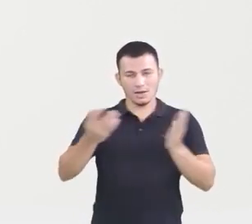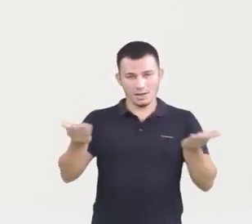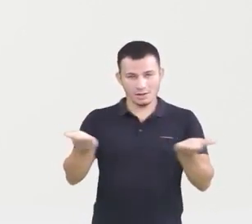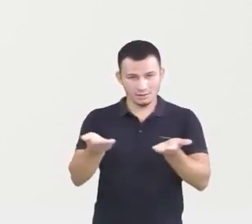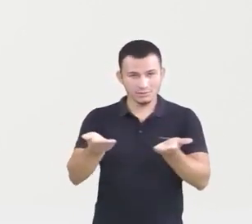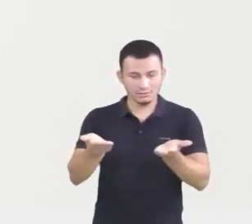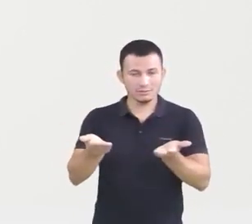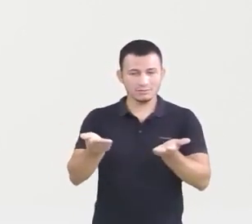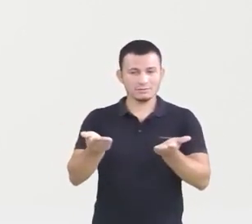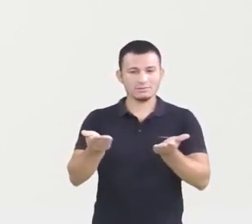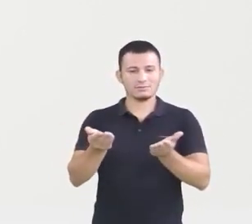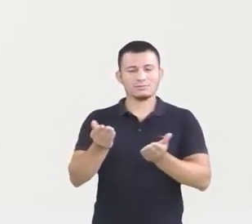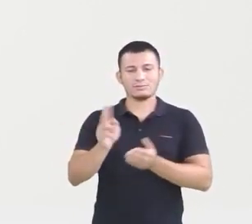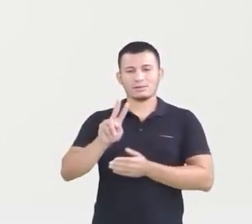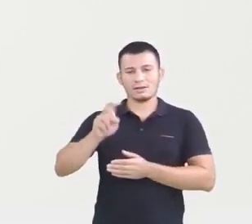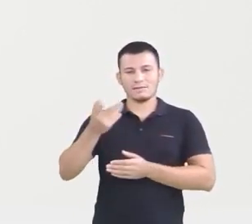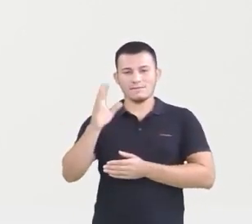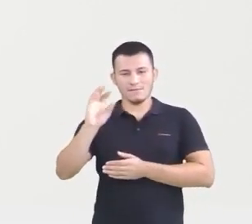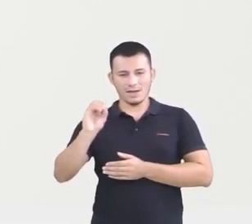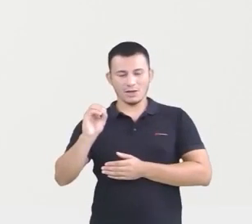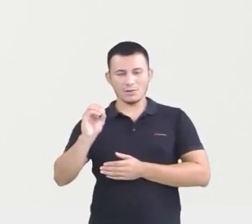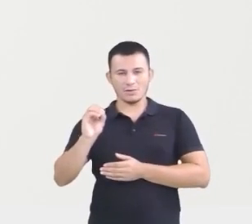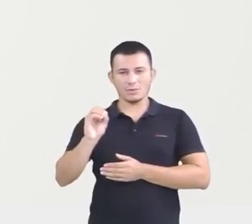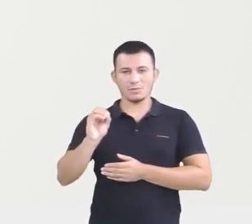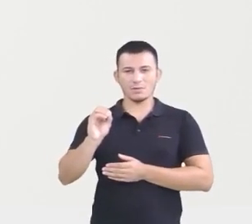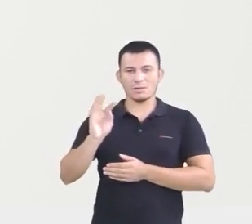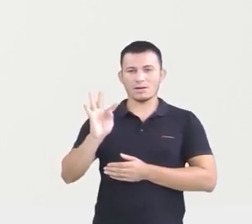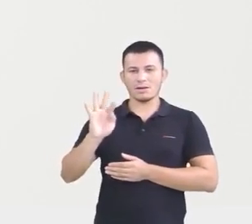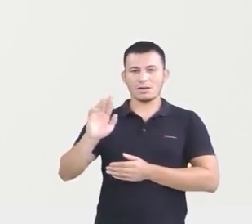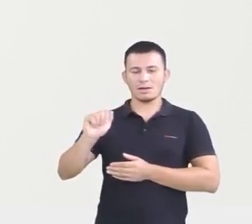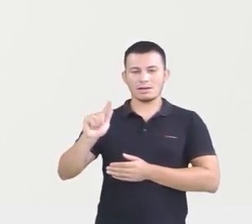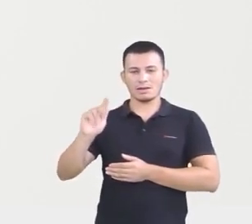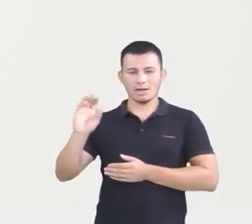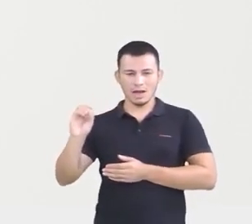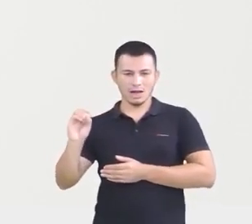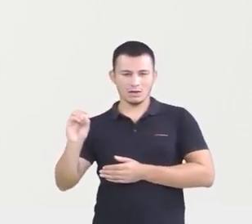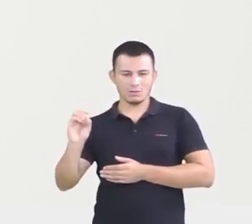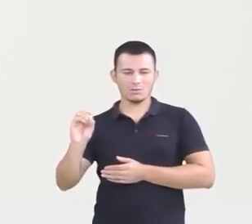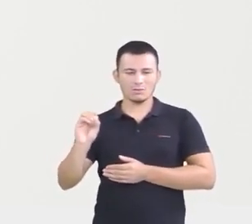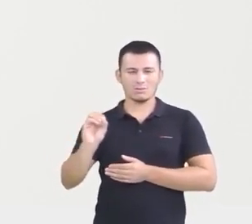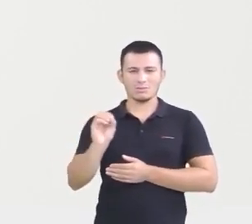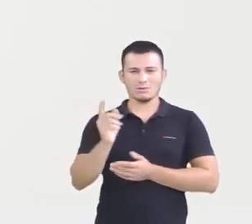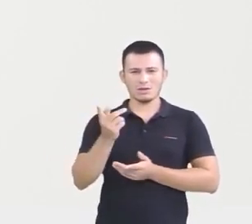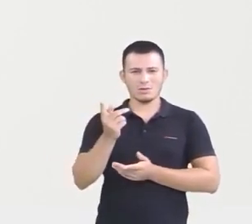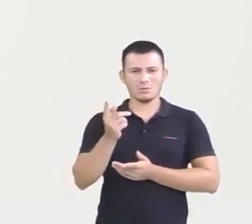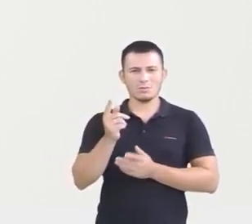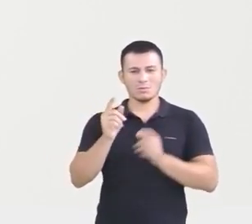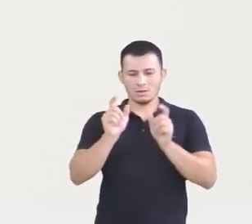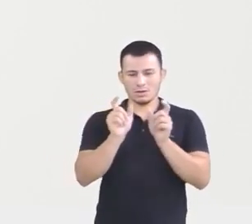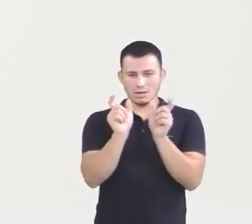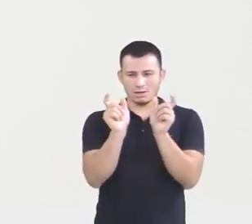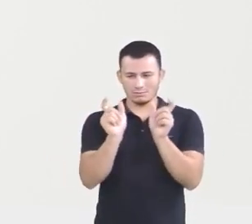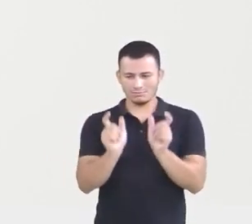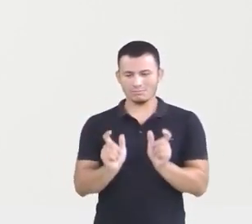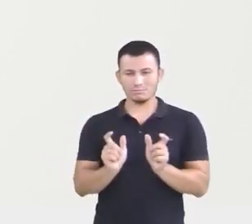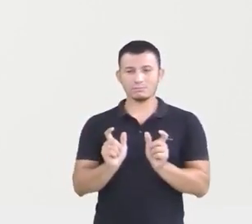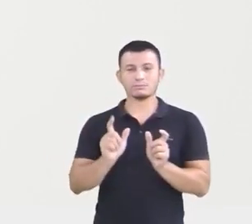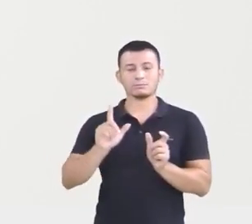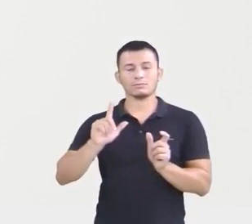presente. Venho, trago, o rei disse. Então, esses termos, eles